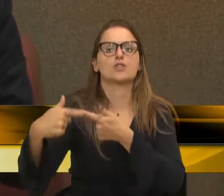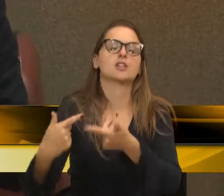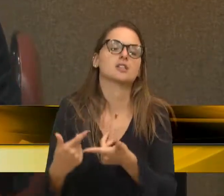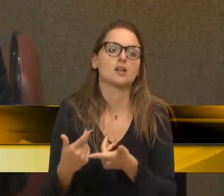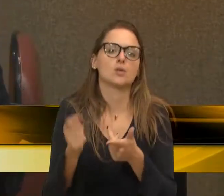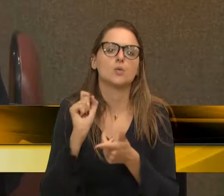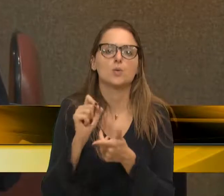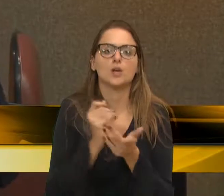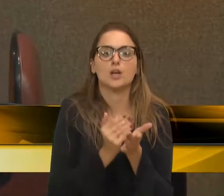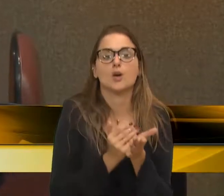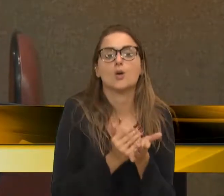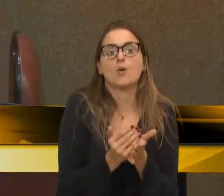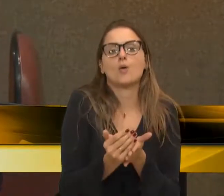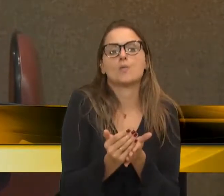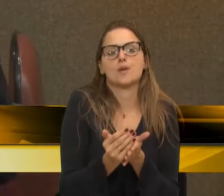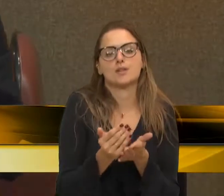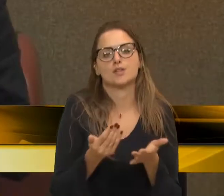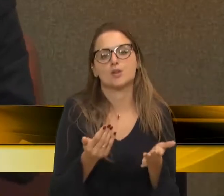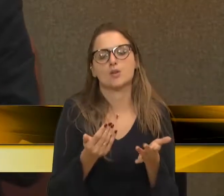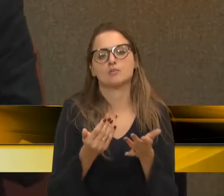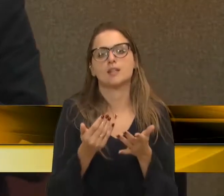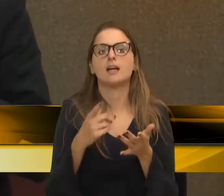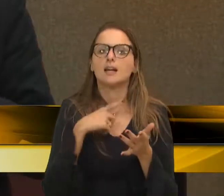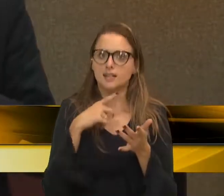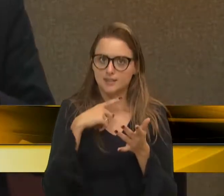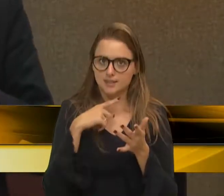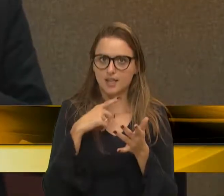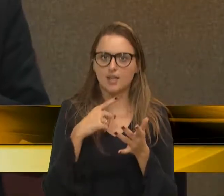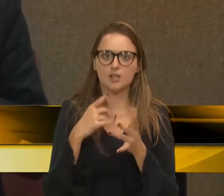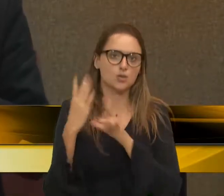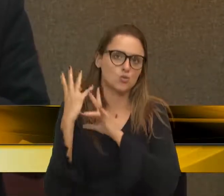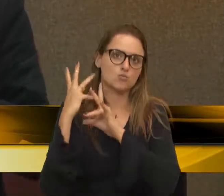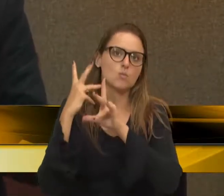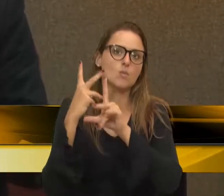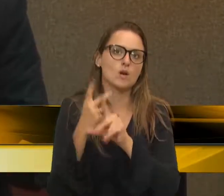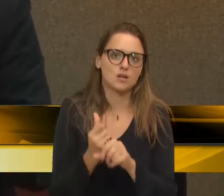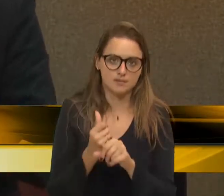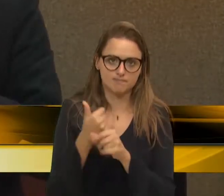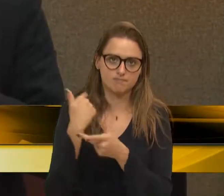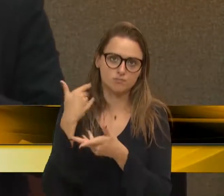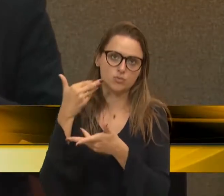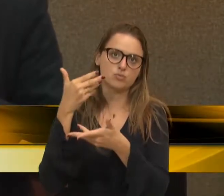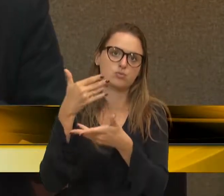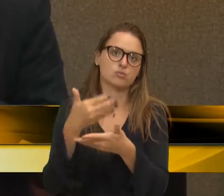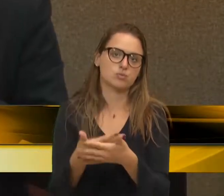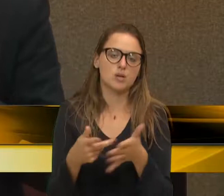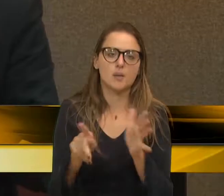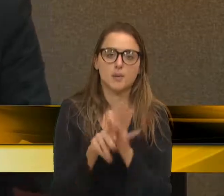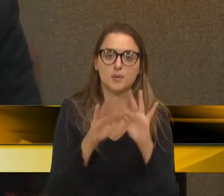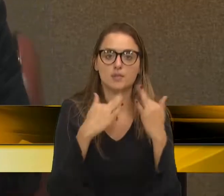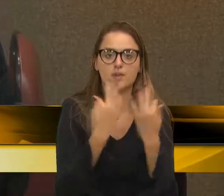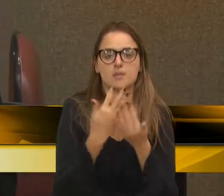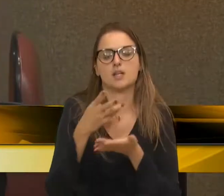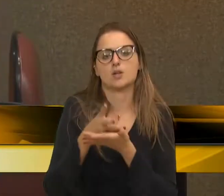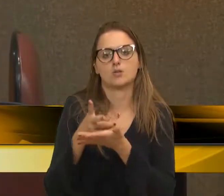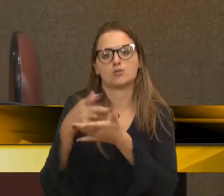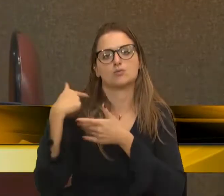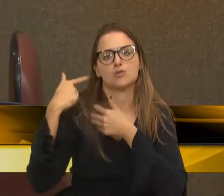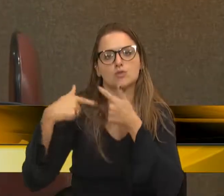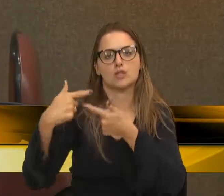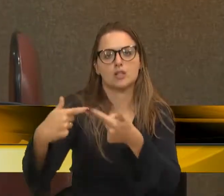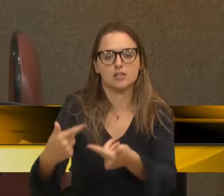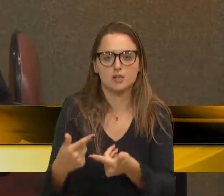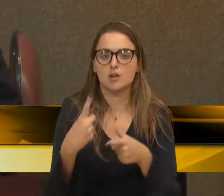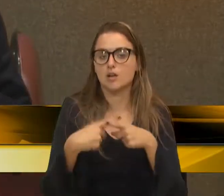aquilo que ele começou, muitas vezes, herdando dos antepassados o seu negócio, por causa que, muitas vezes, a carta de habite